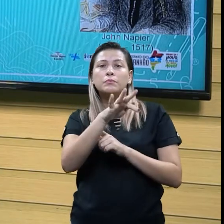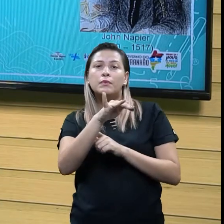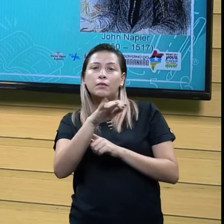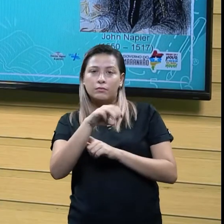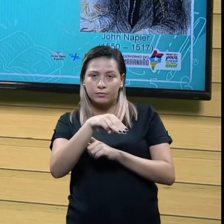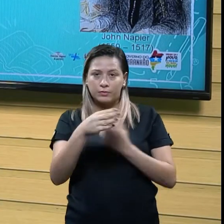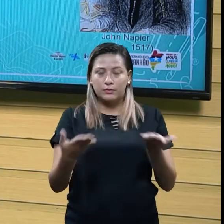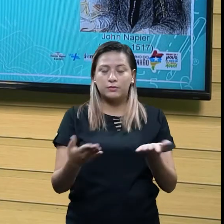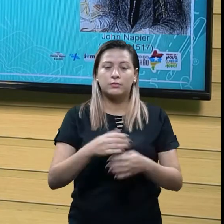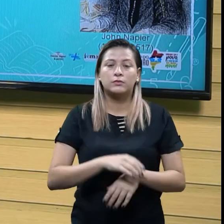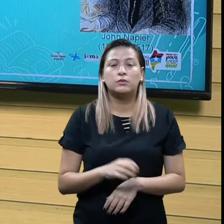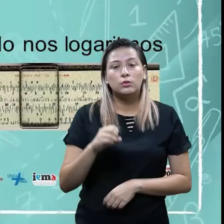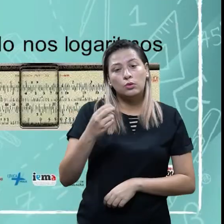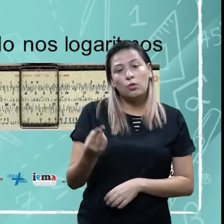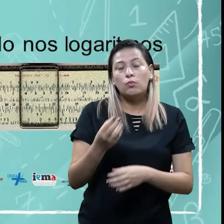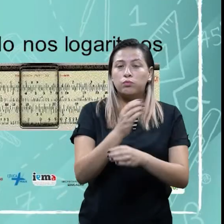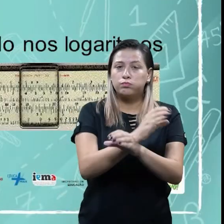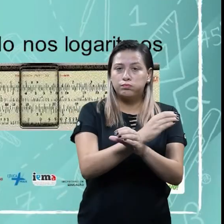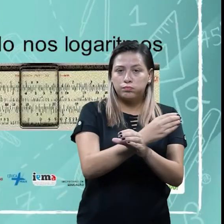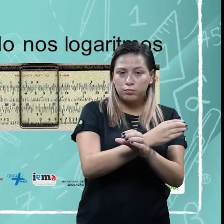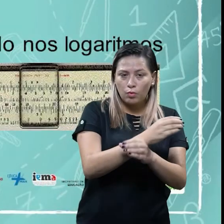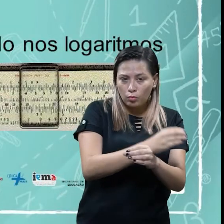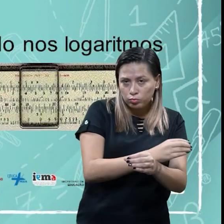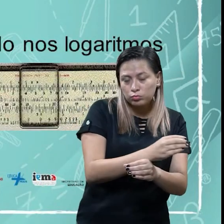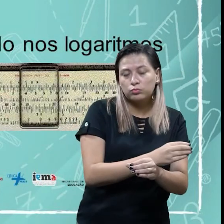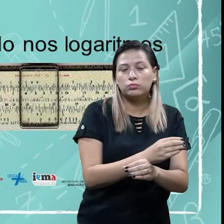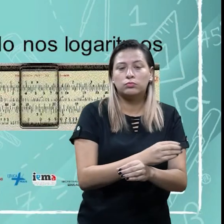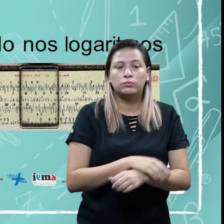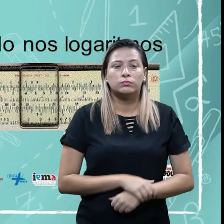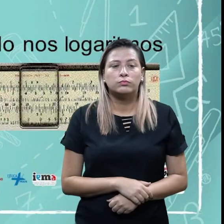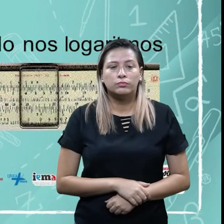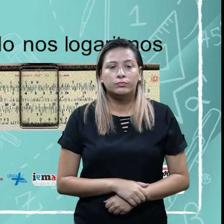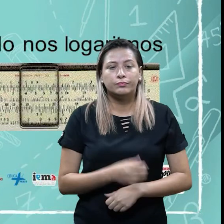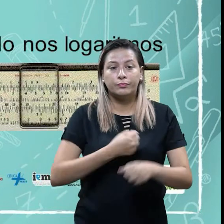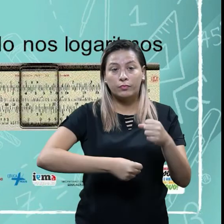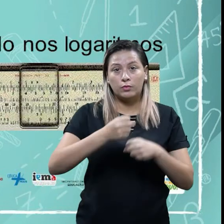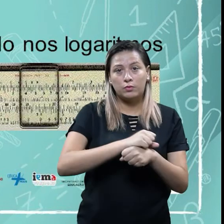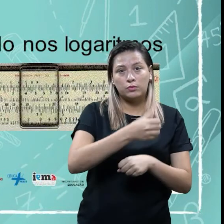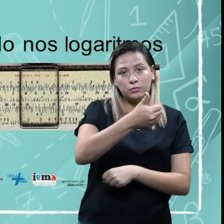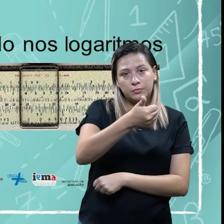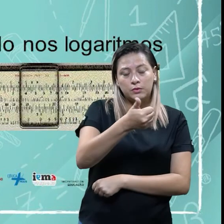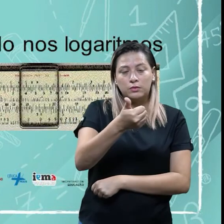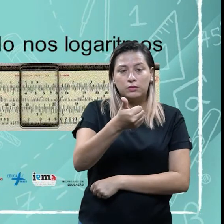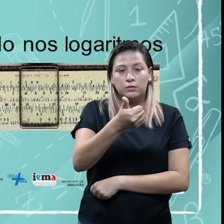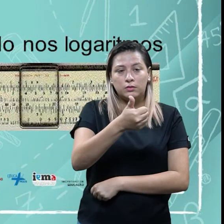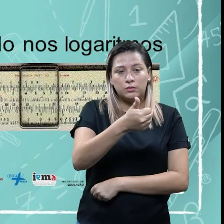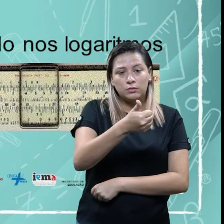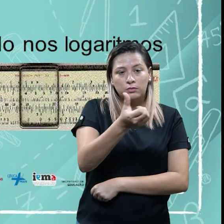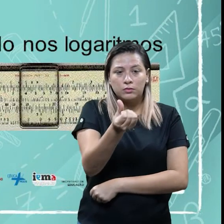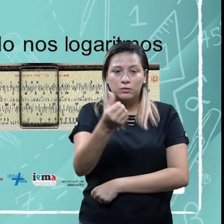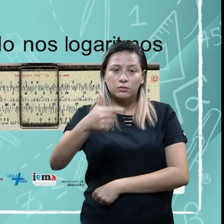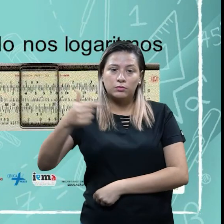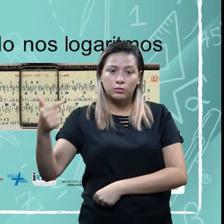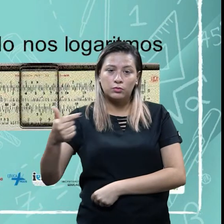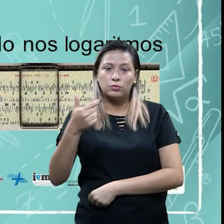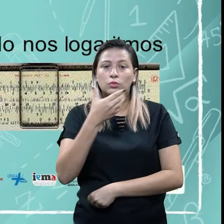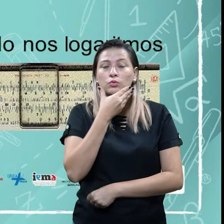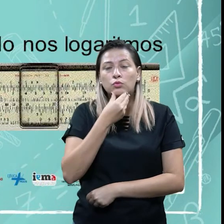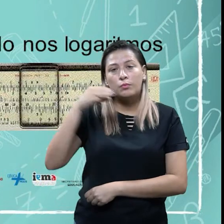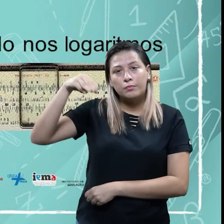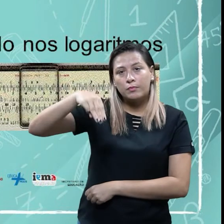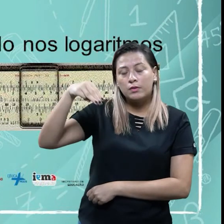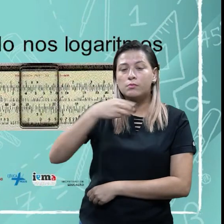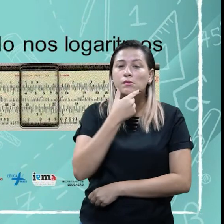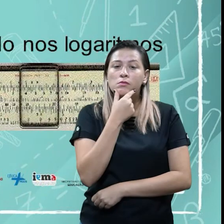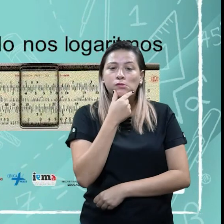como ossos de Napier. Em 1622, o matemático inglês Otter desenvolveu uma régua